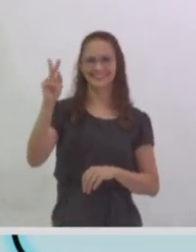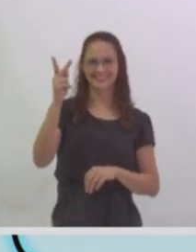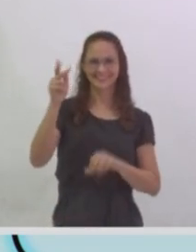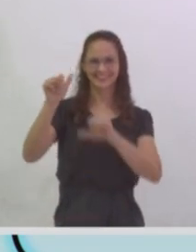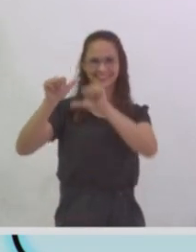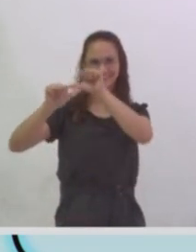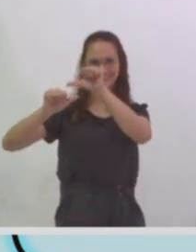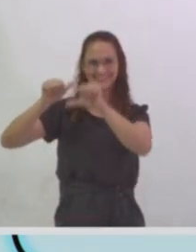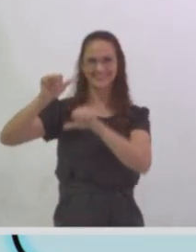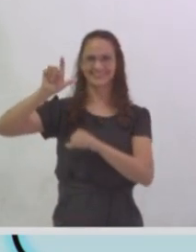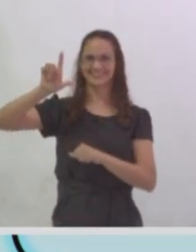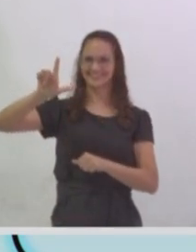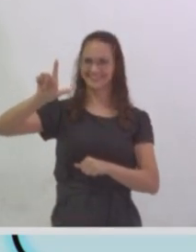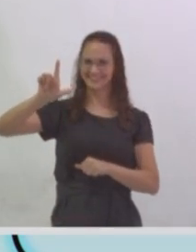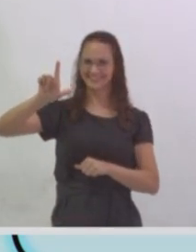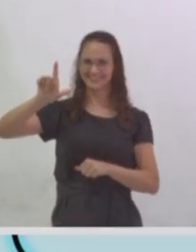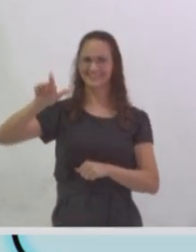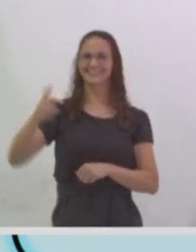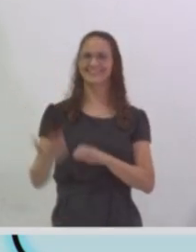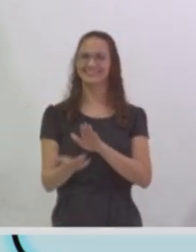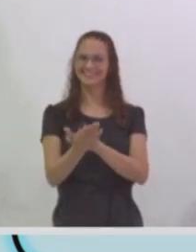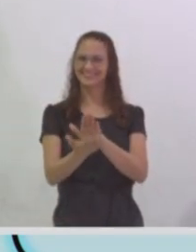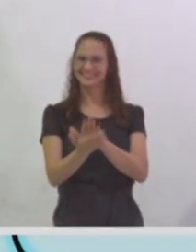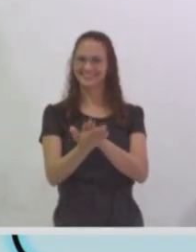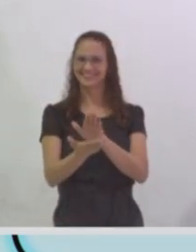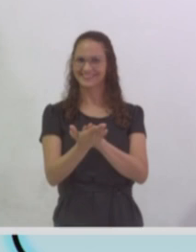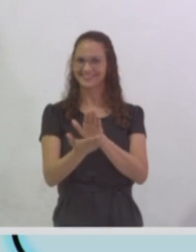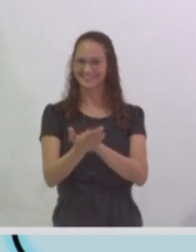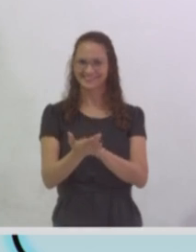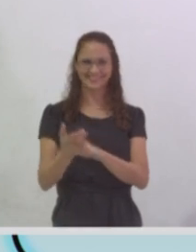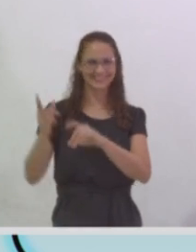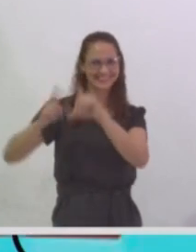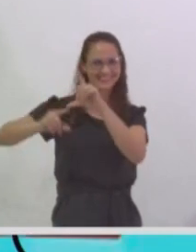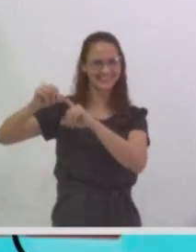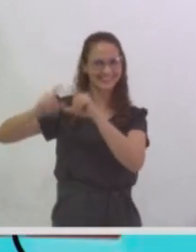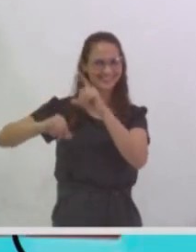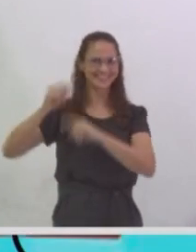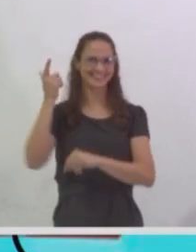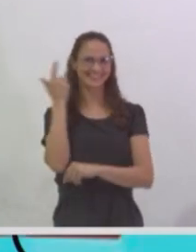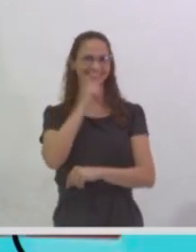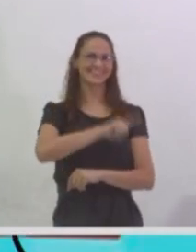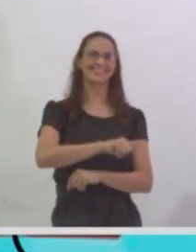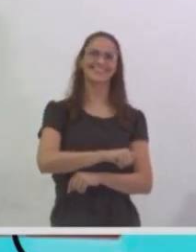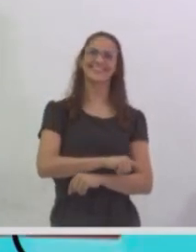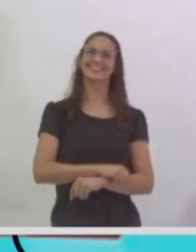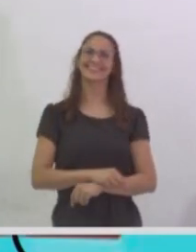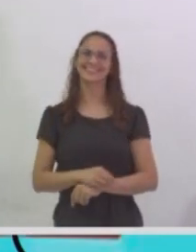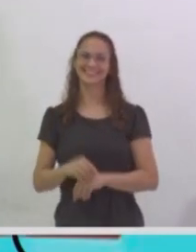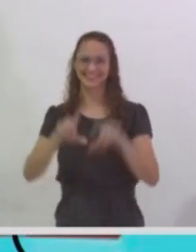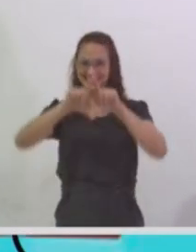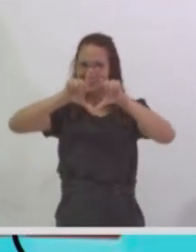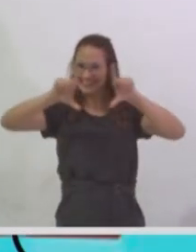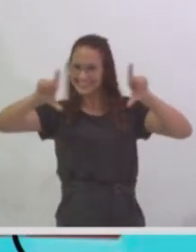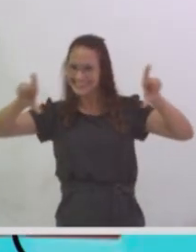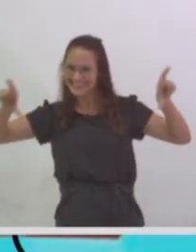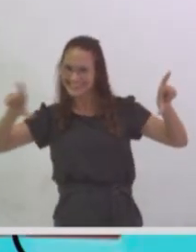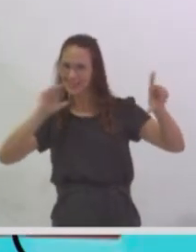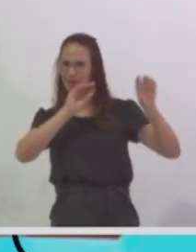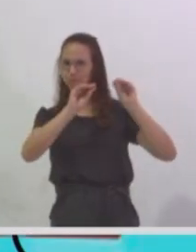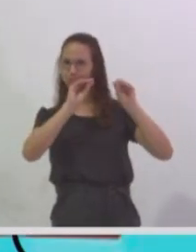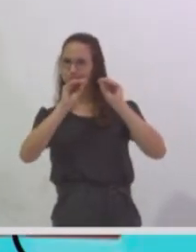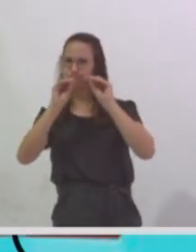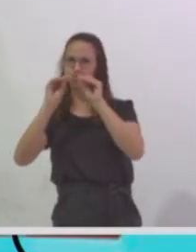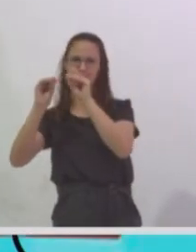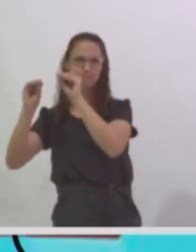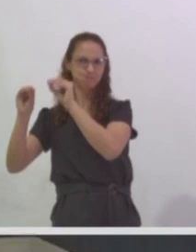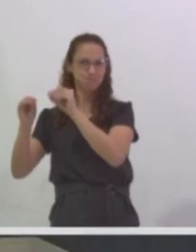Parabéns! Olha aí, show de bola! Mais uma estrelinha e vamos para o quadro de sucesso, que o quadro está só aumentando.